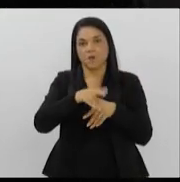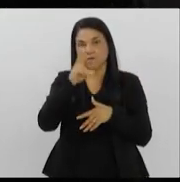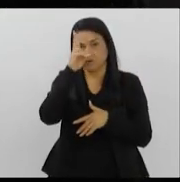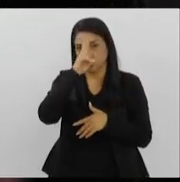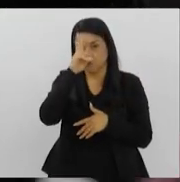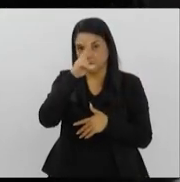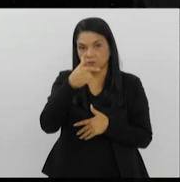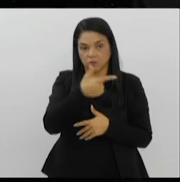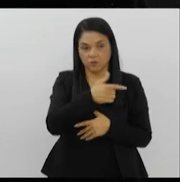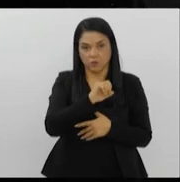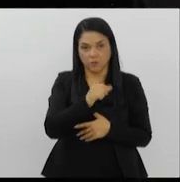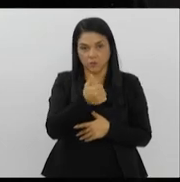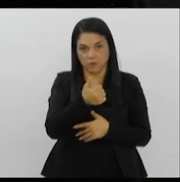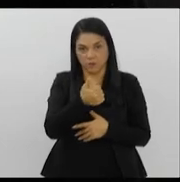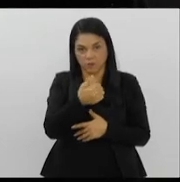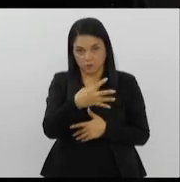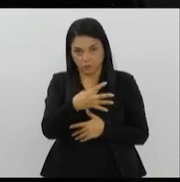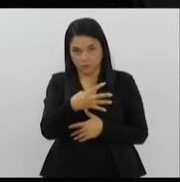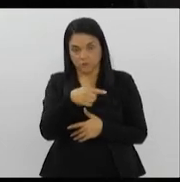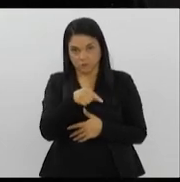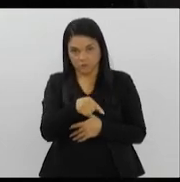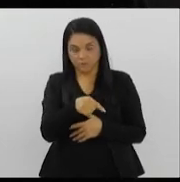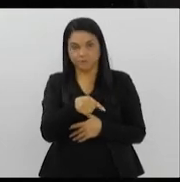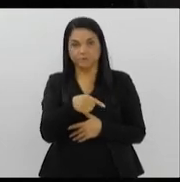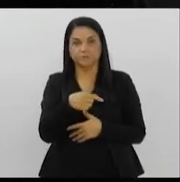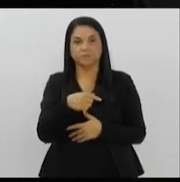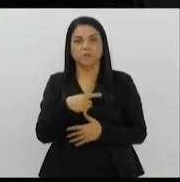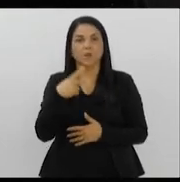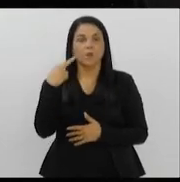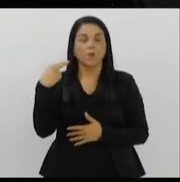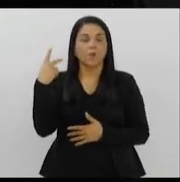14, o procurador